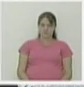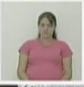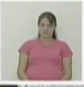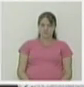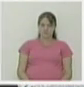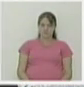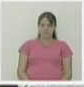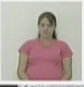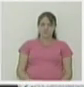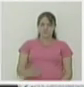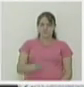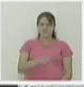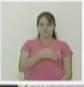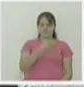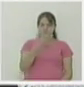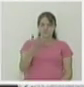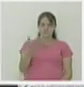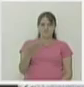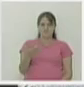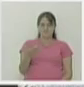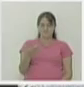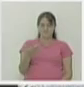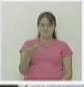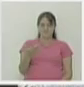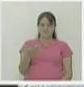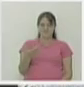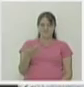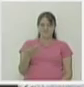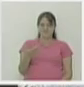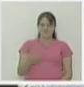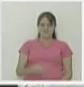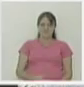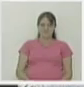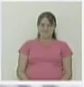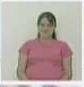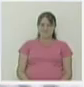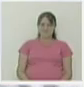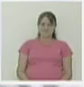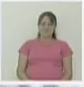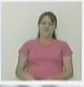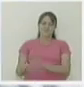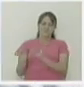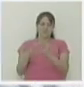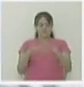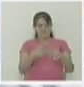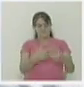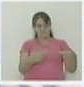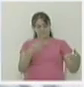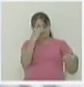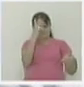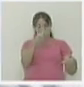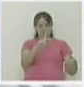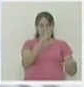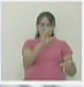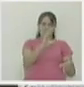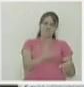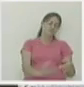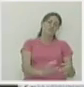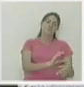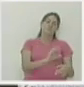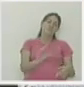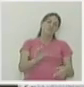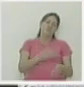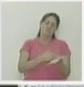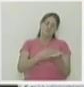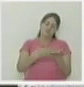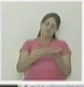E justamente eram enviados para lá, para irem morrendo aos poucos. E